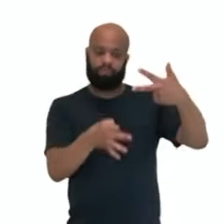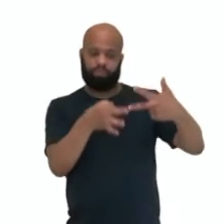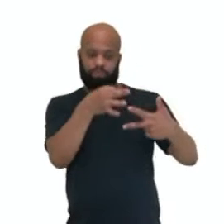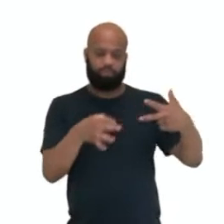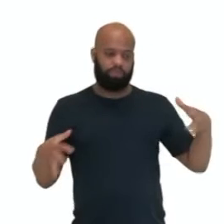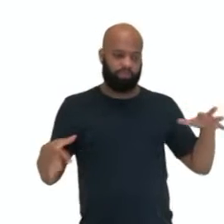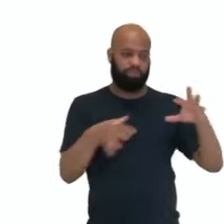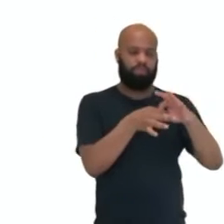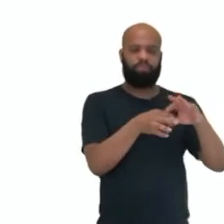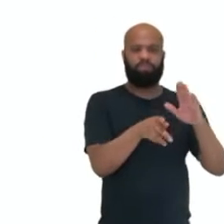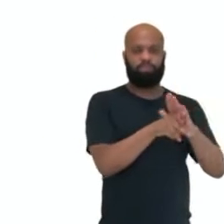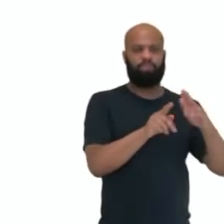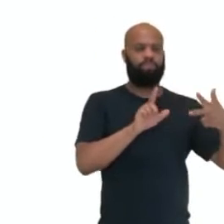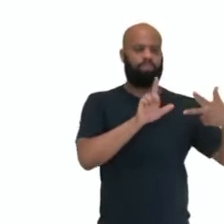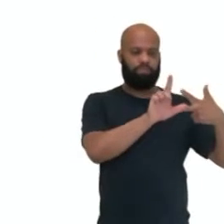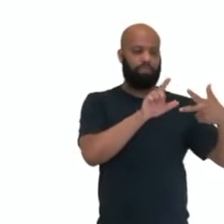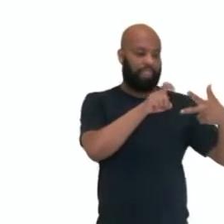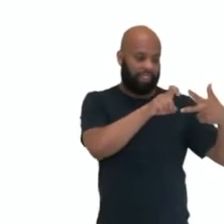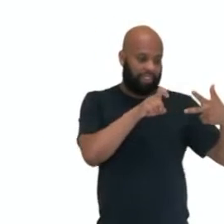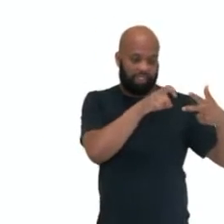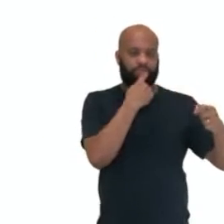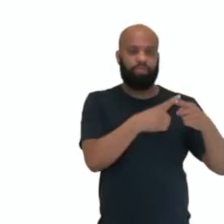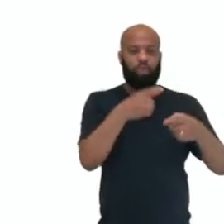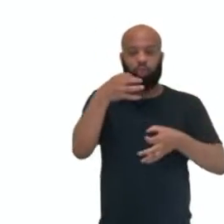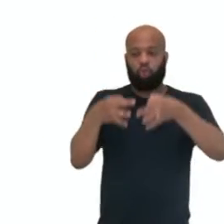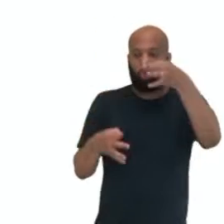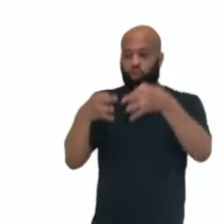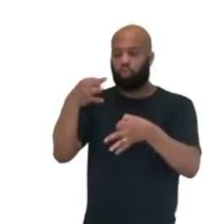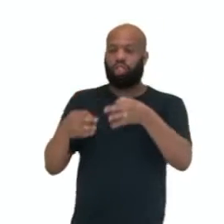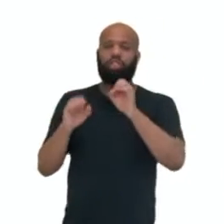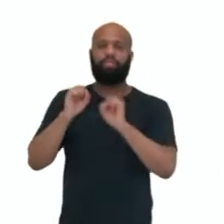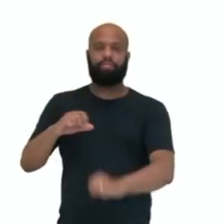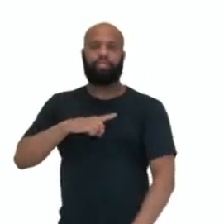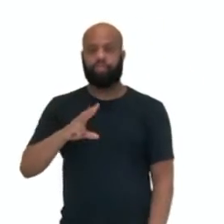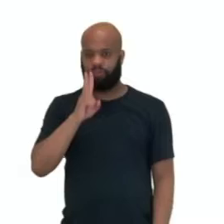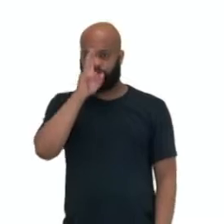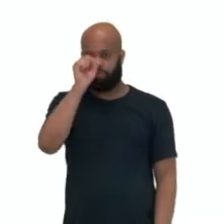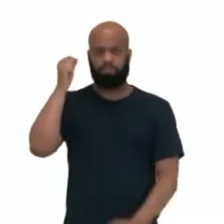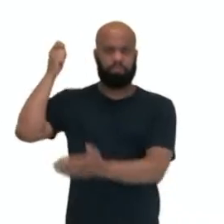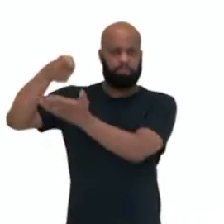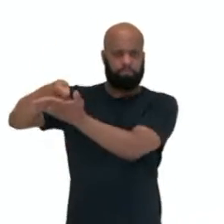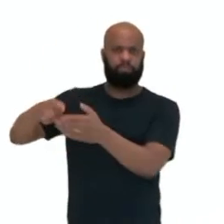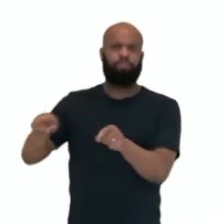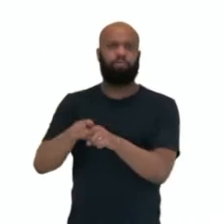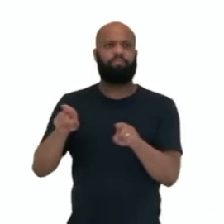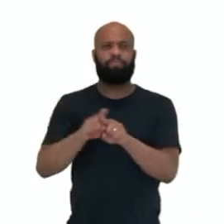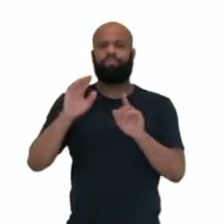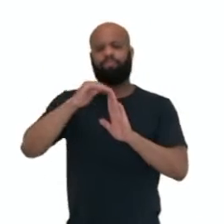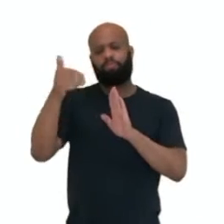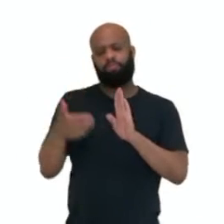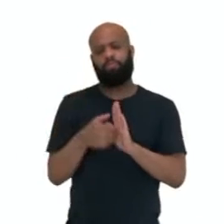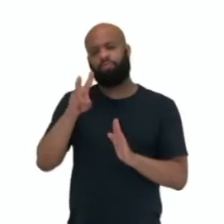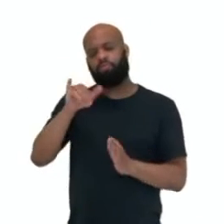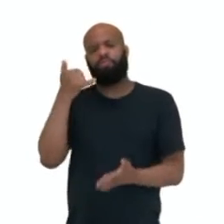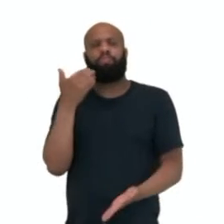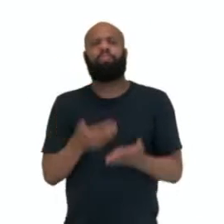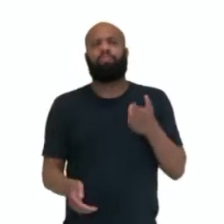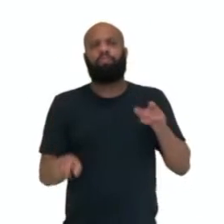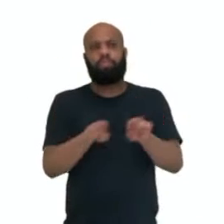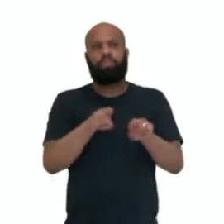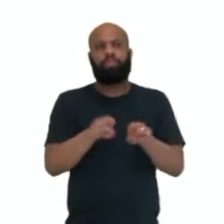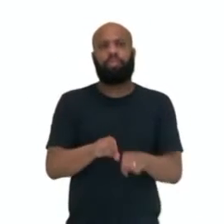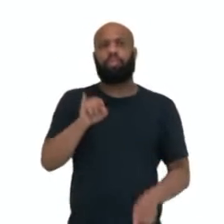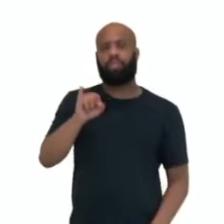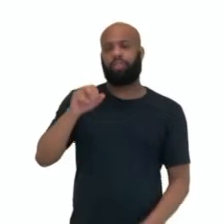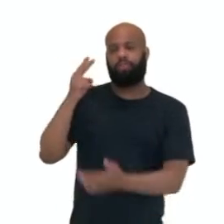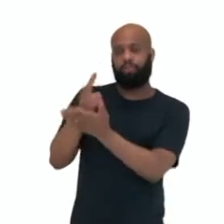ao executivo. O juiz poderia ter a força de um opressor. E tudo estaria perdido se uma